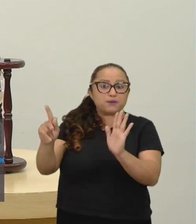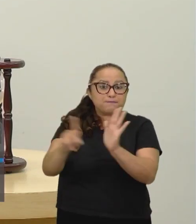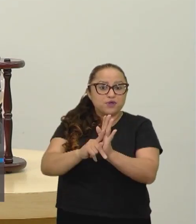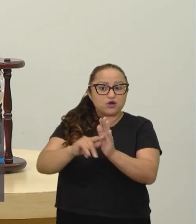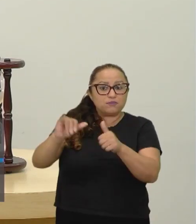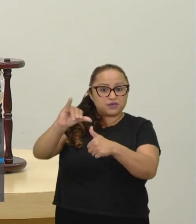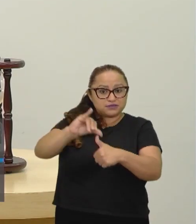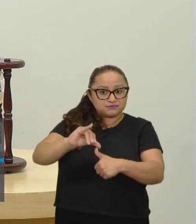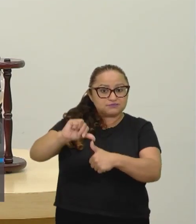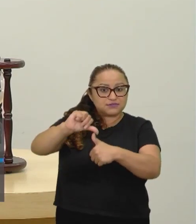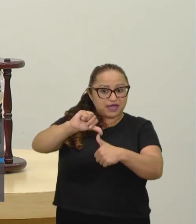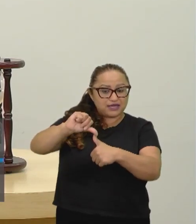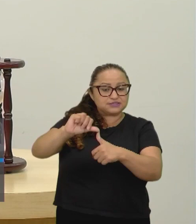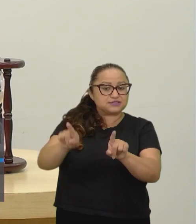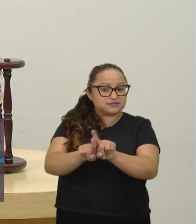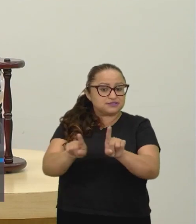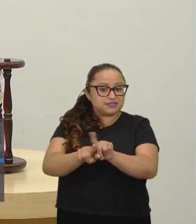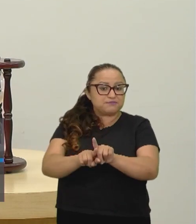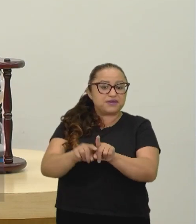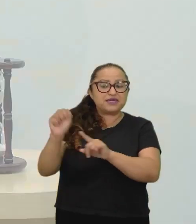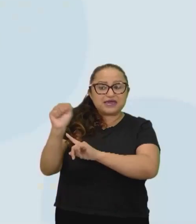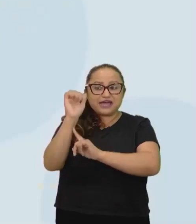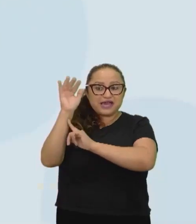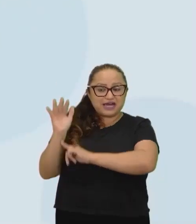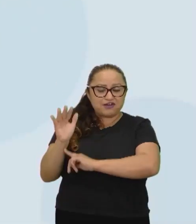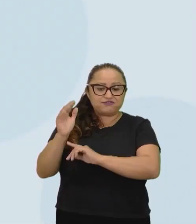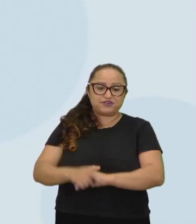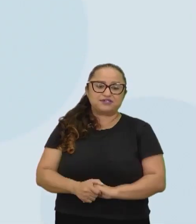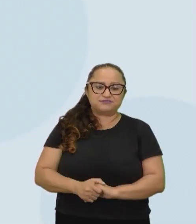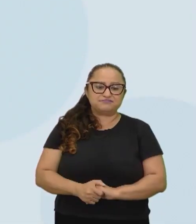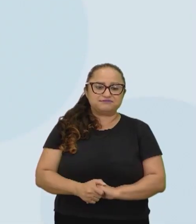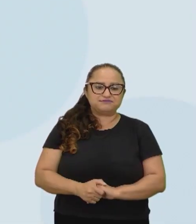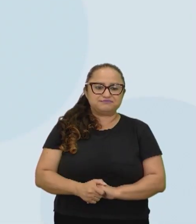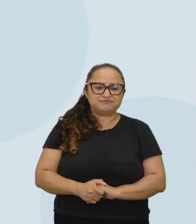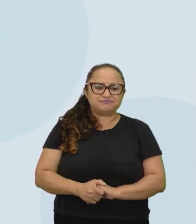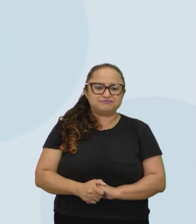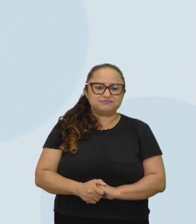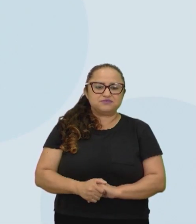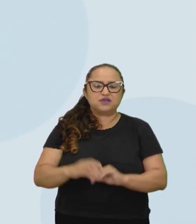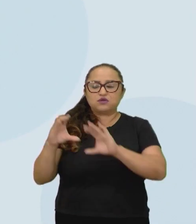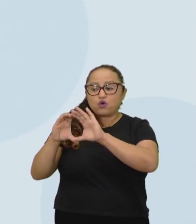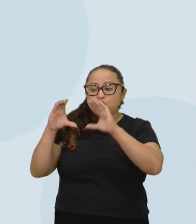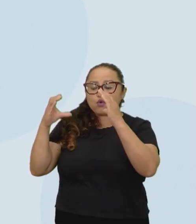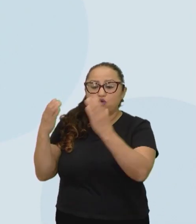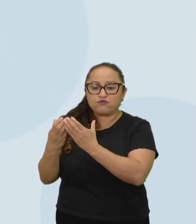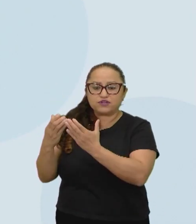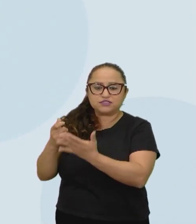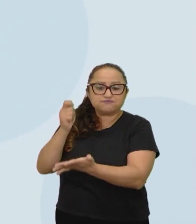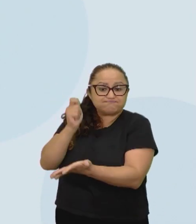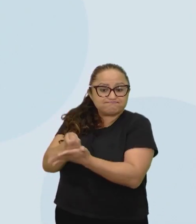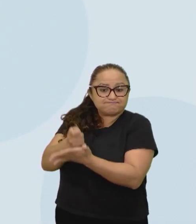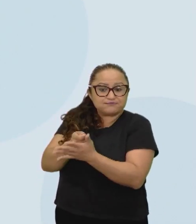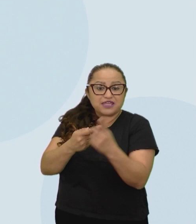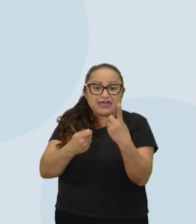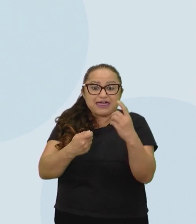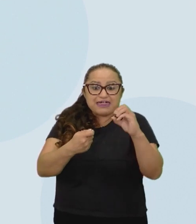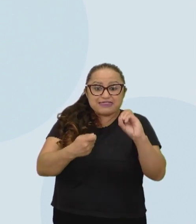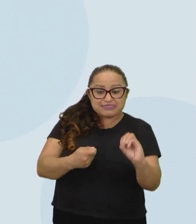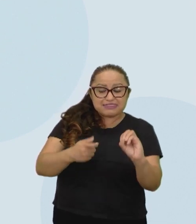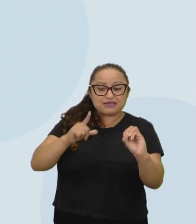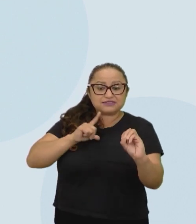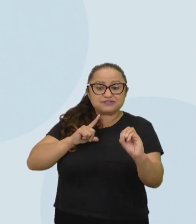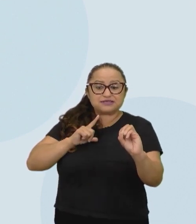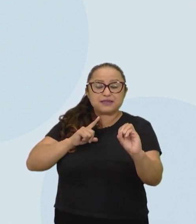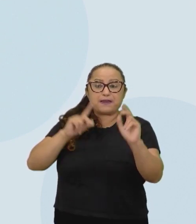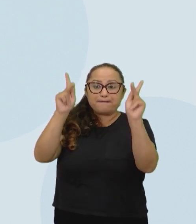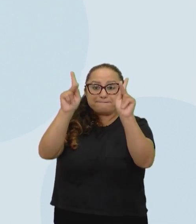e africano, certo? Aí voltando lá para o texto. Essa conferência, ela afirmou 10 princípios para a